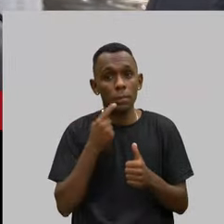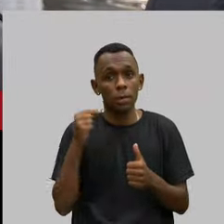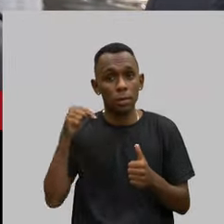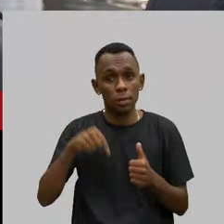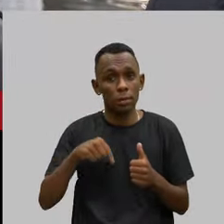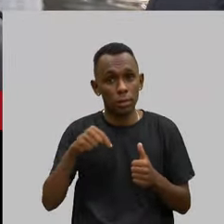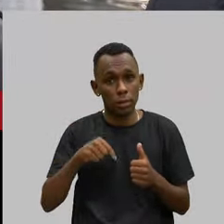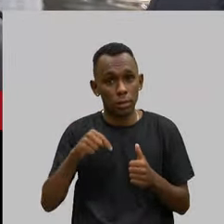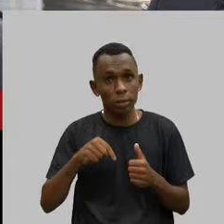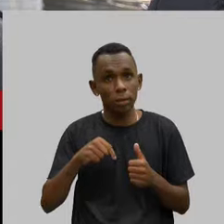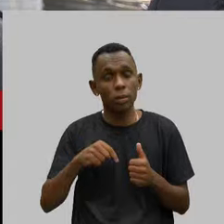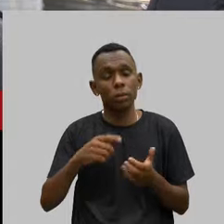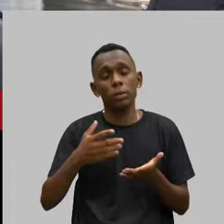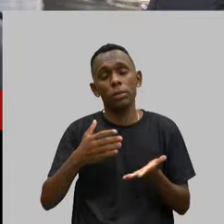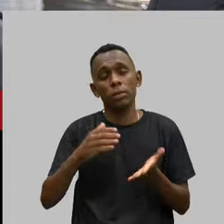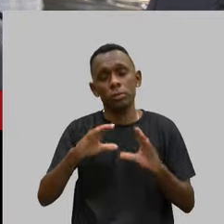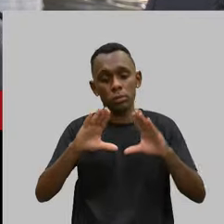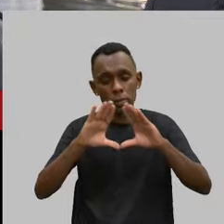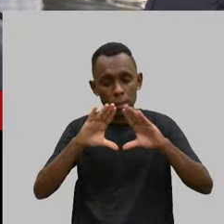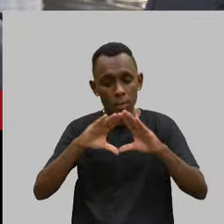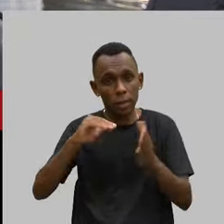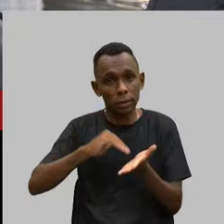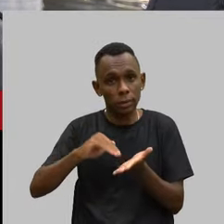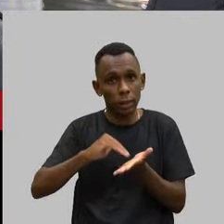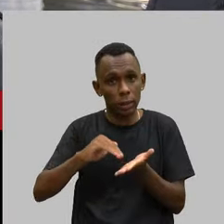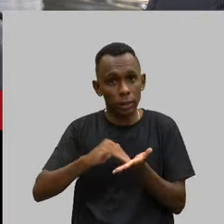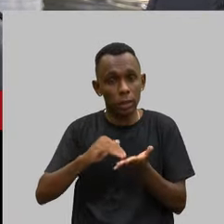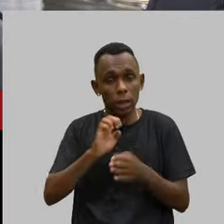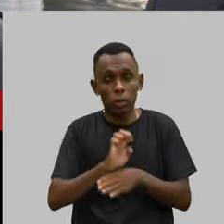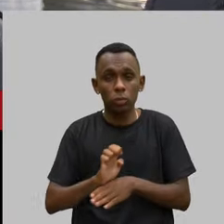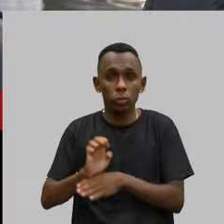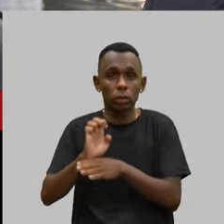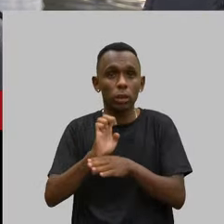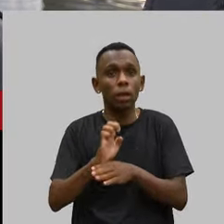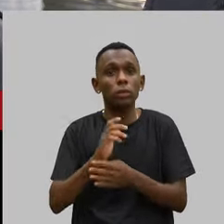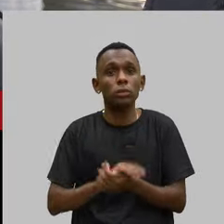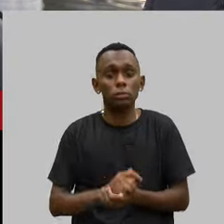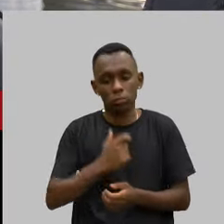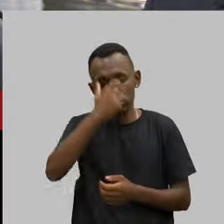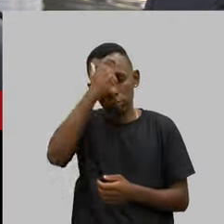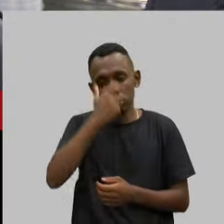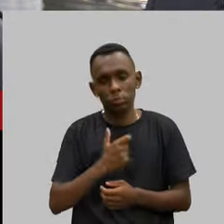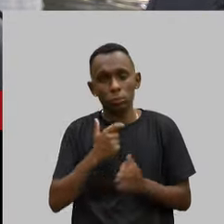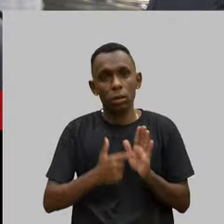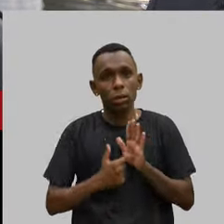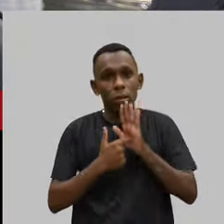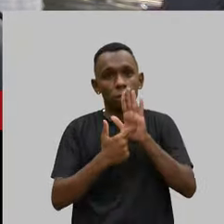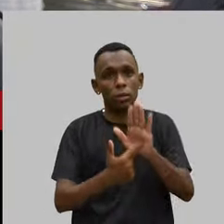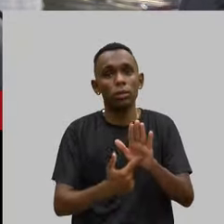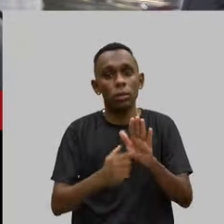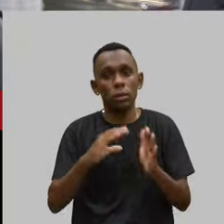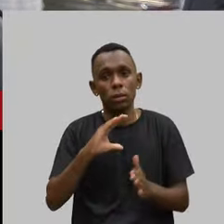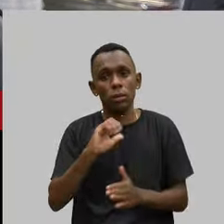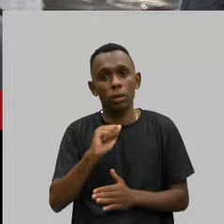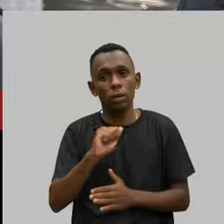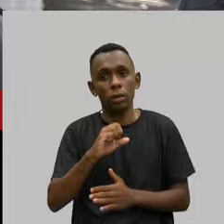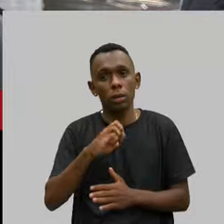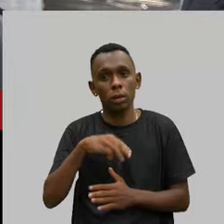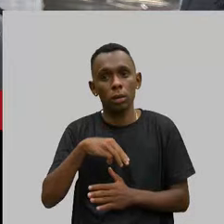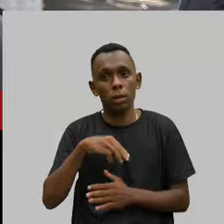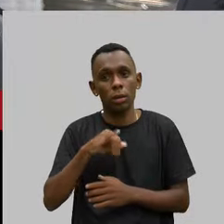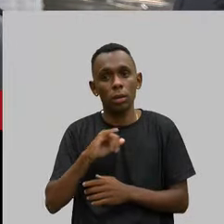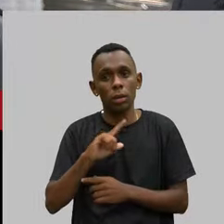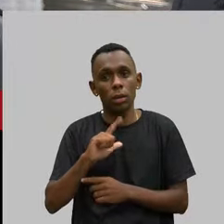casa enquanto secretária de estado eu gostaria de me apresentar meu nome é Camila Neves Eu tô